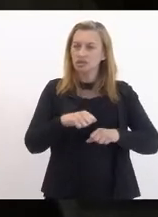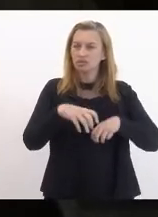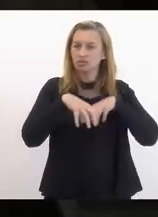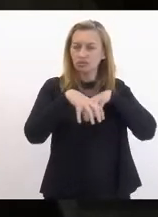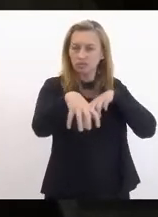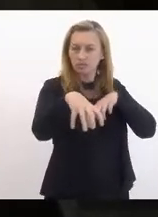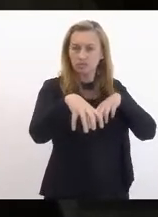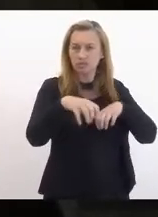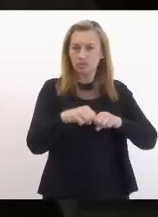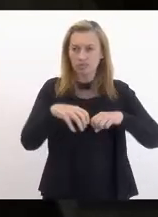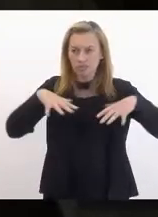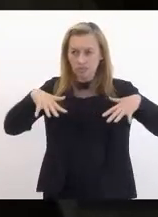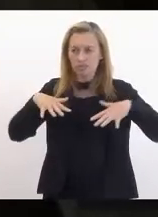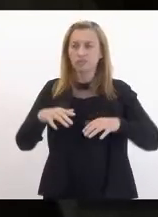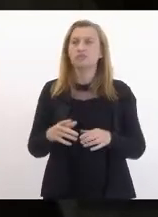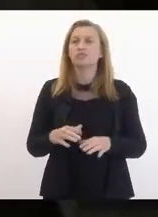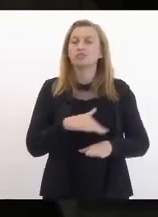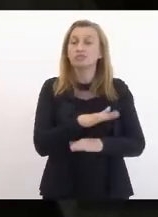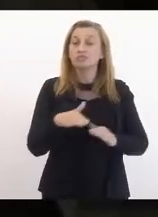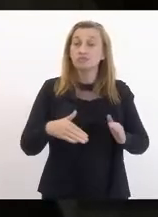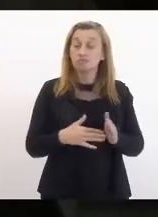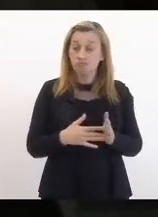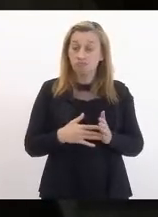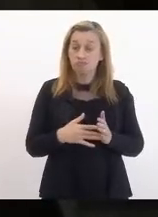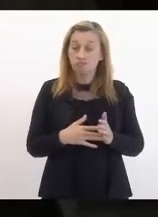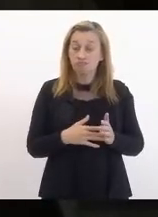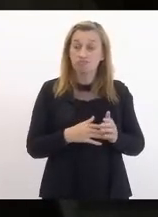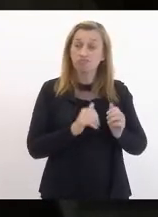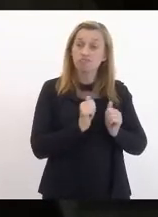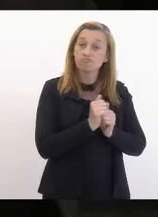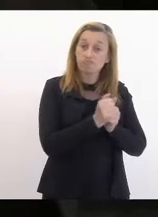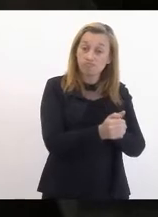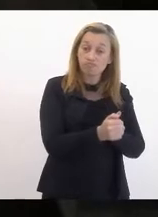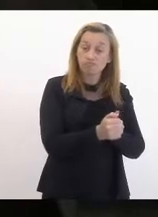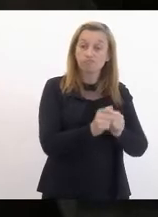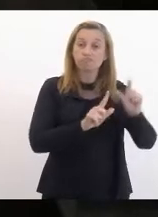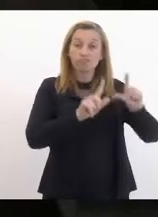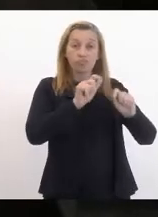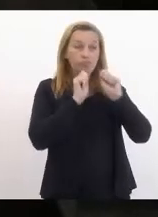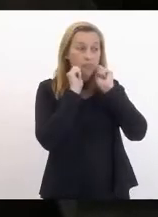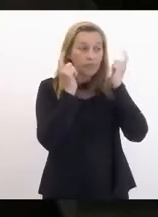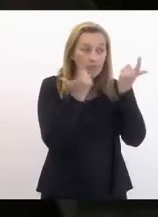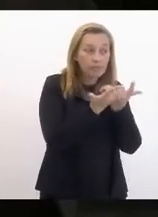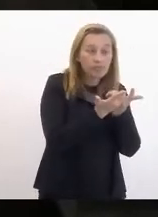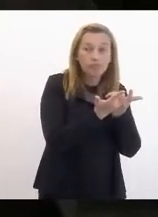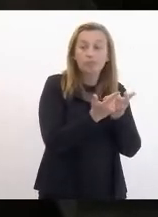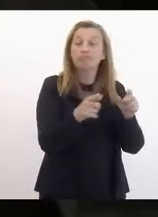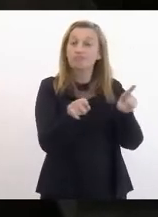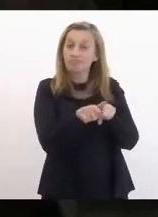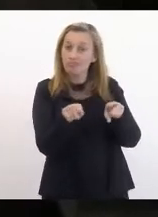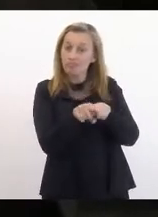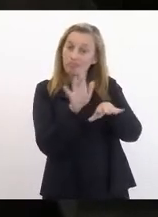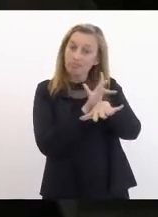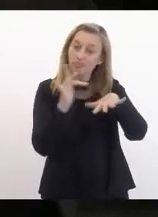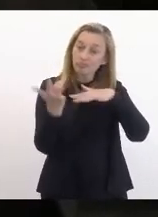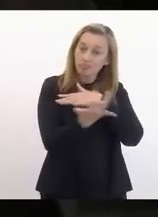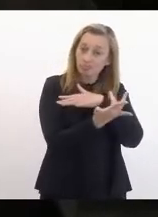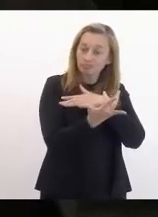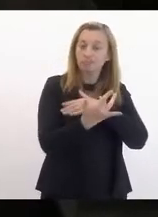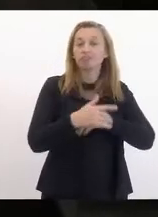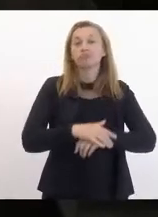virtual, cidadãs e cidadãos que nos seguem pela TV Alerge e também pelas redes